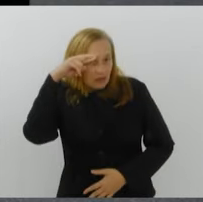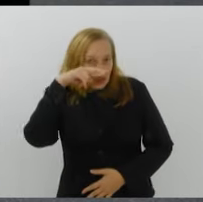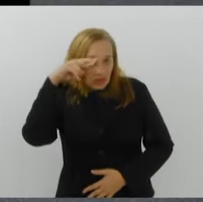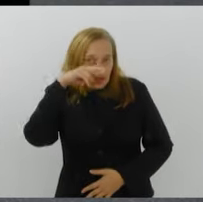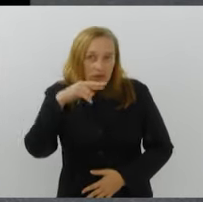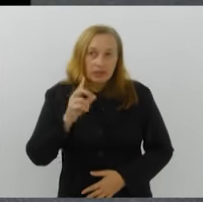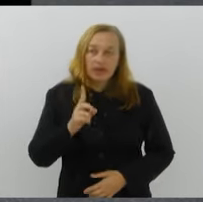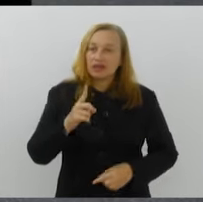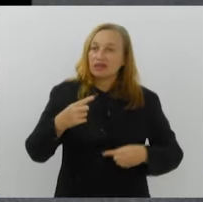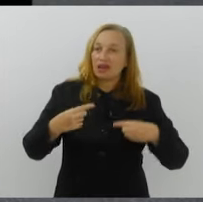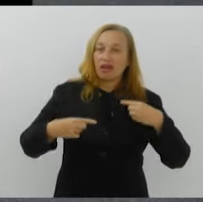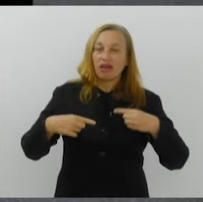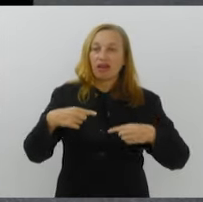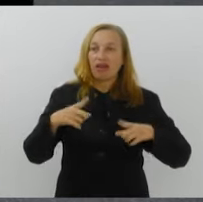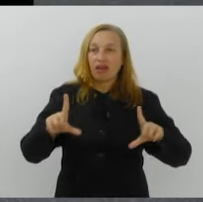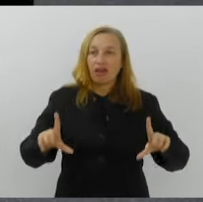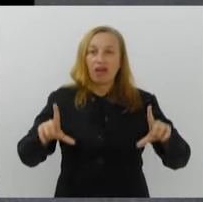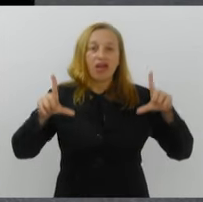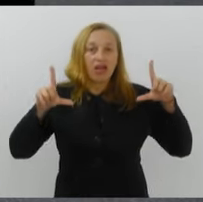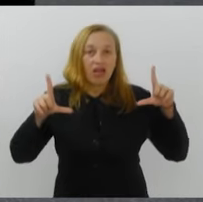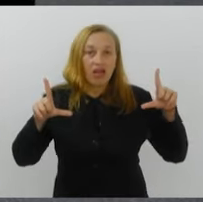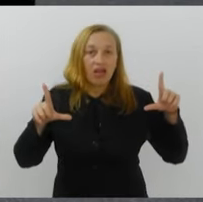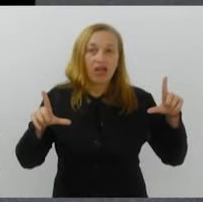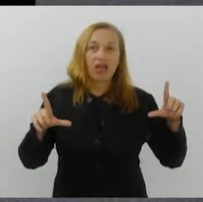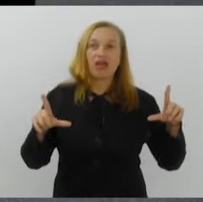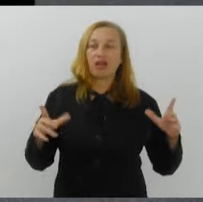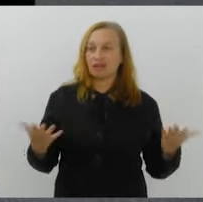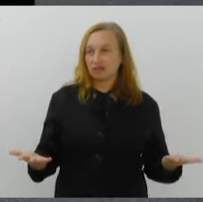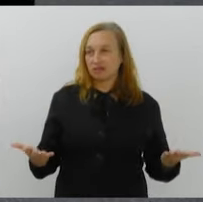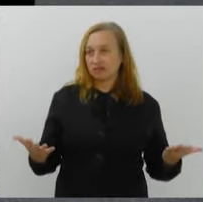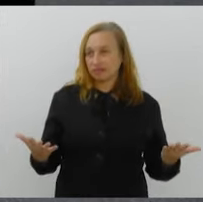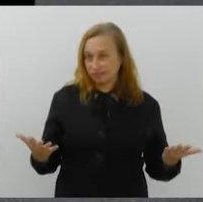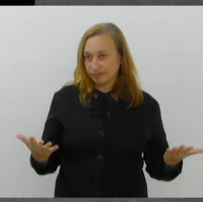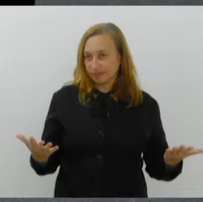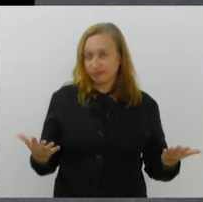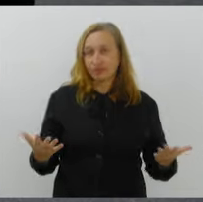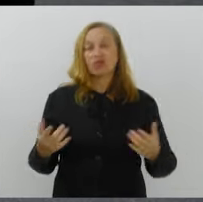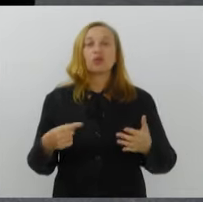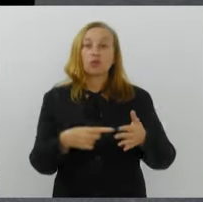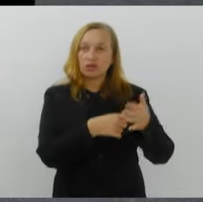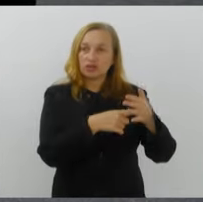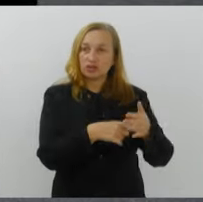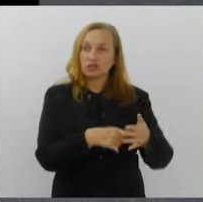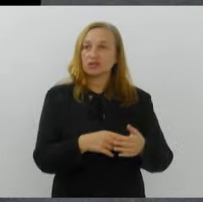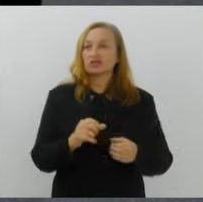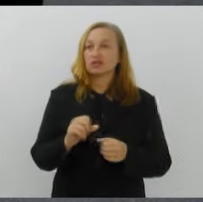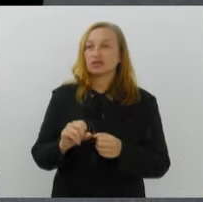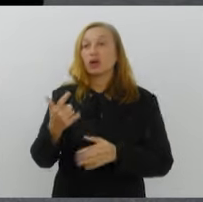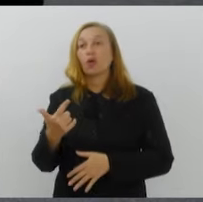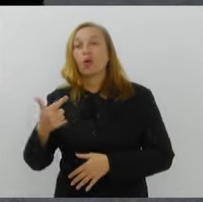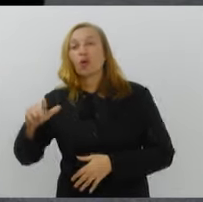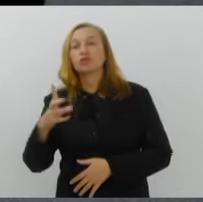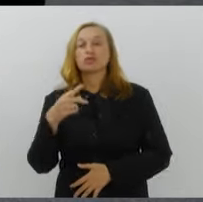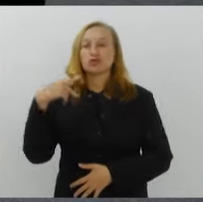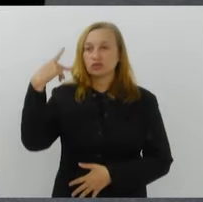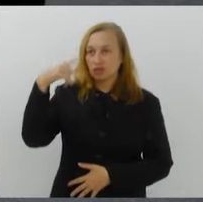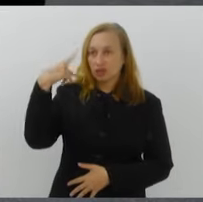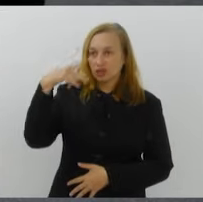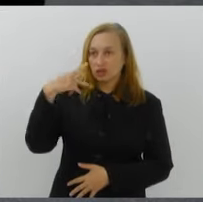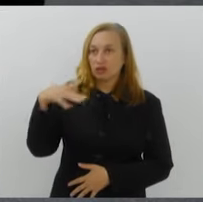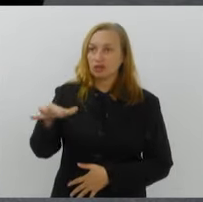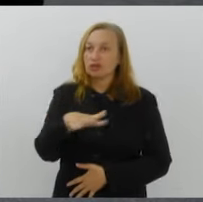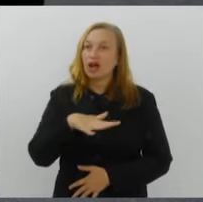não fiquei disputando visibilidade ao redor de uma denúncia que tinha sido feita por outros vereadores de outro